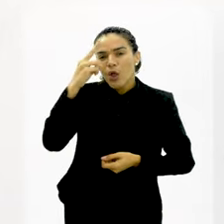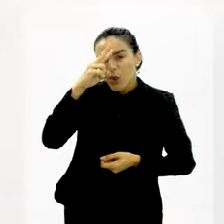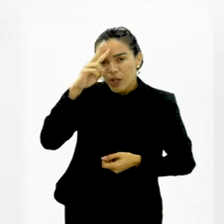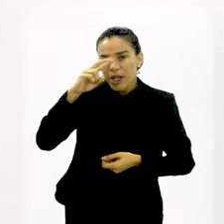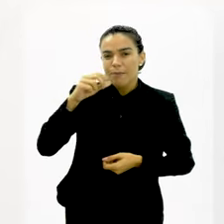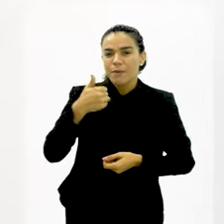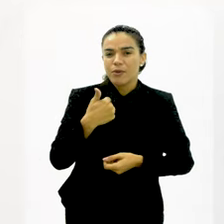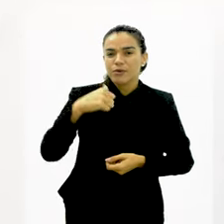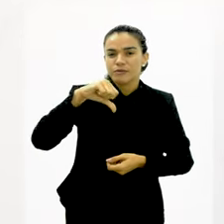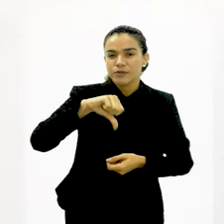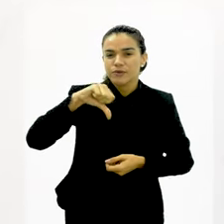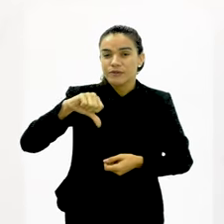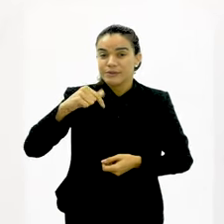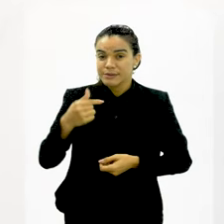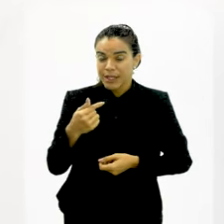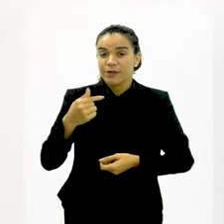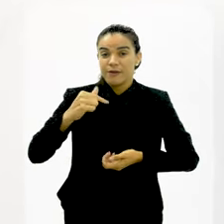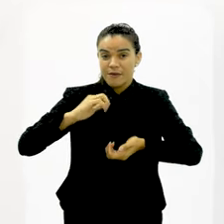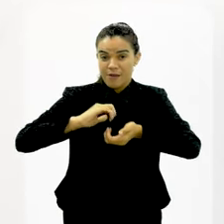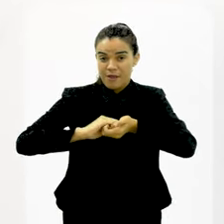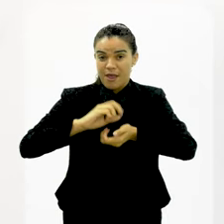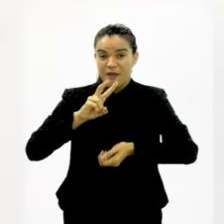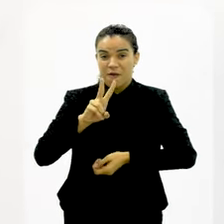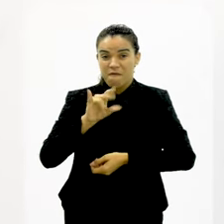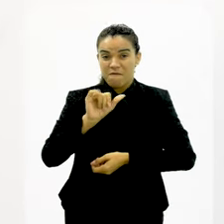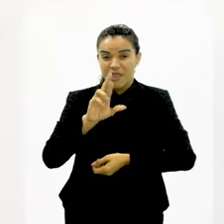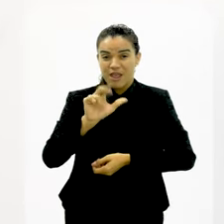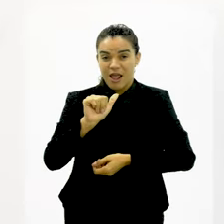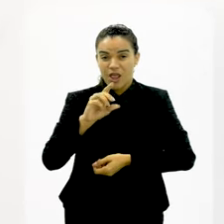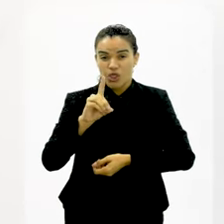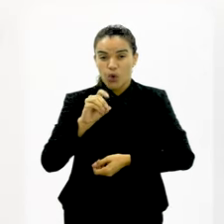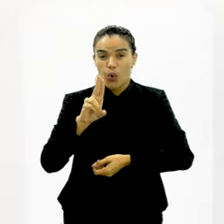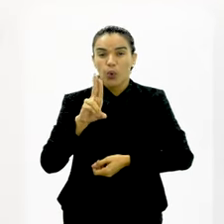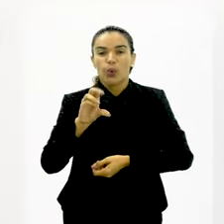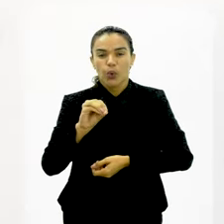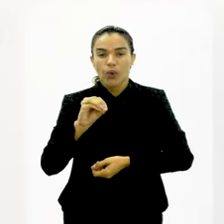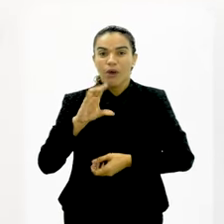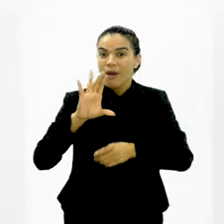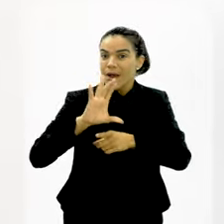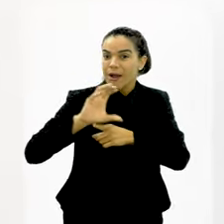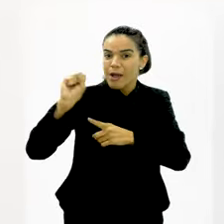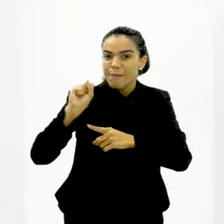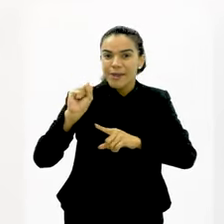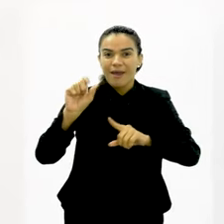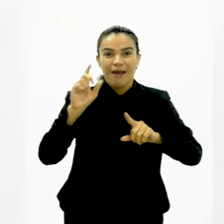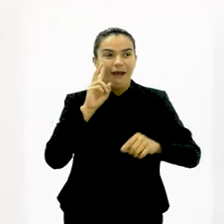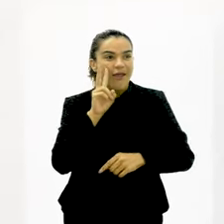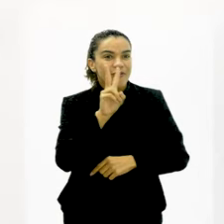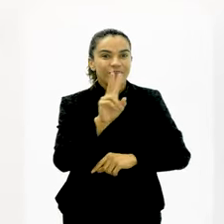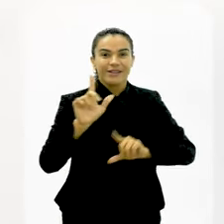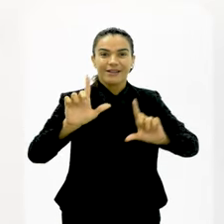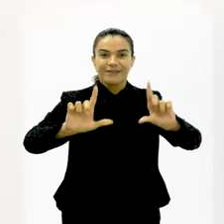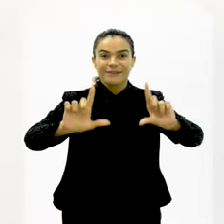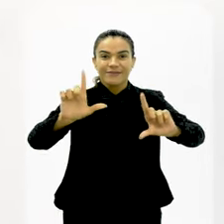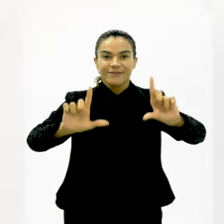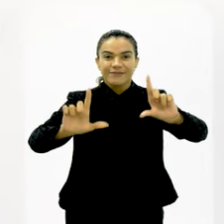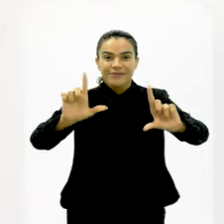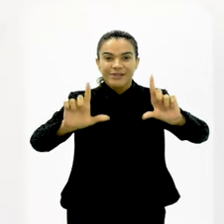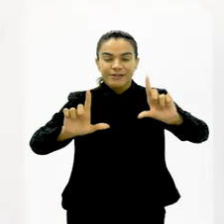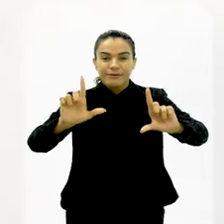que em 97, quando a Viradouro foi campeã, e a gente assistia pela TV, né,